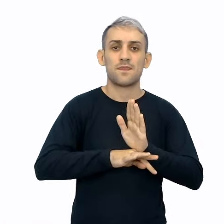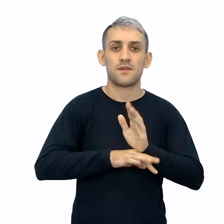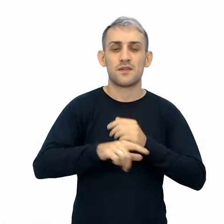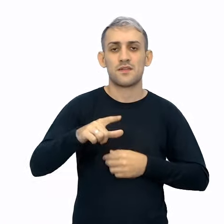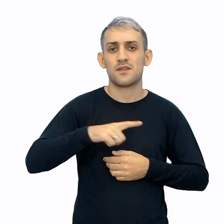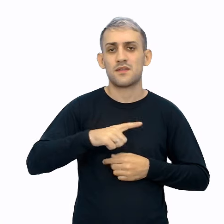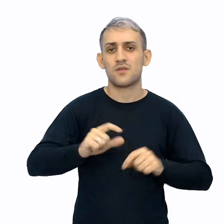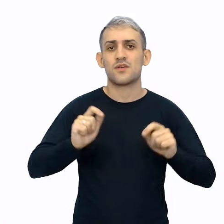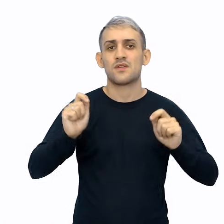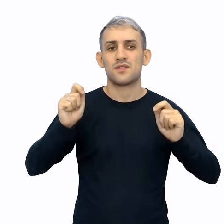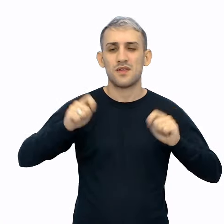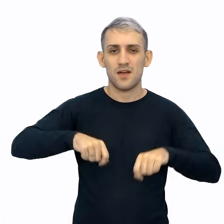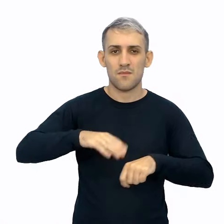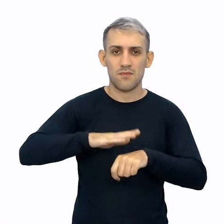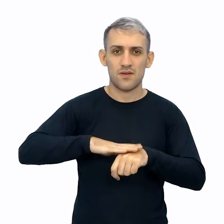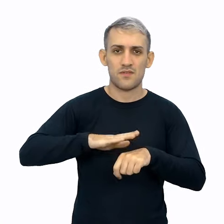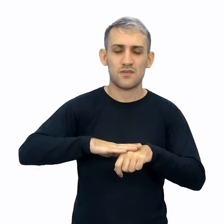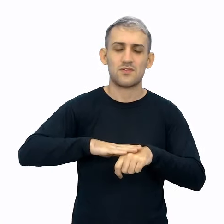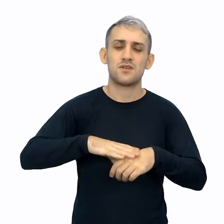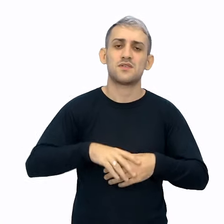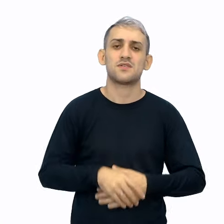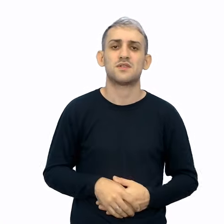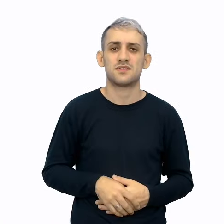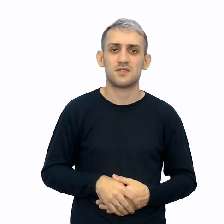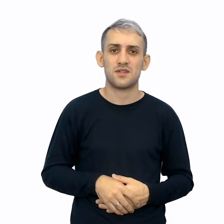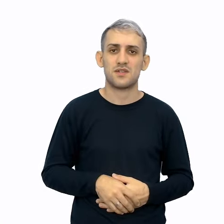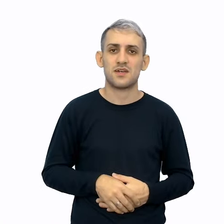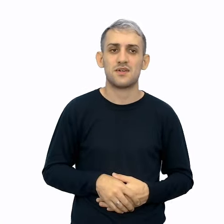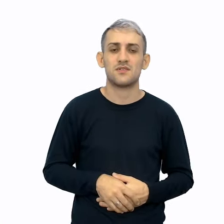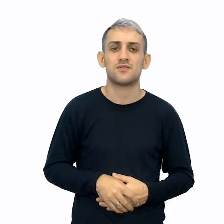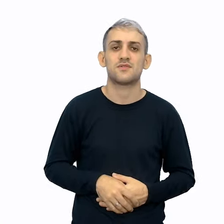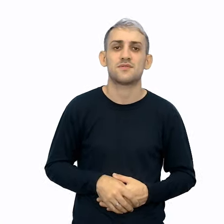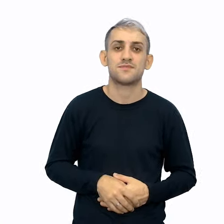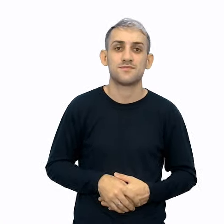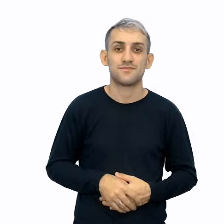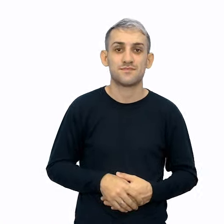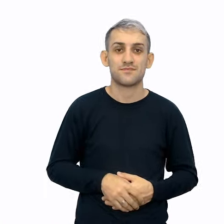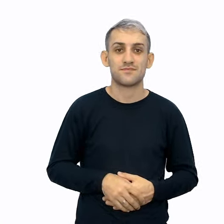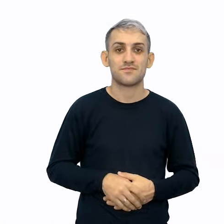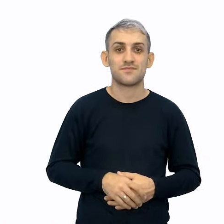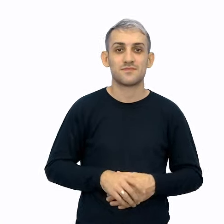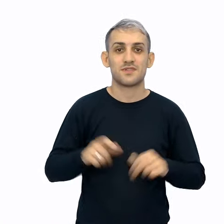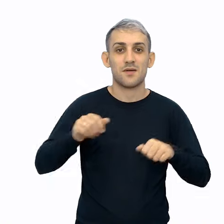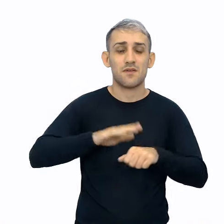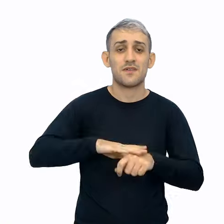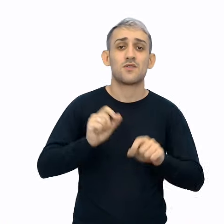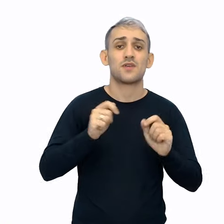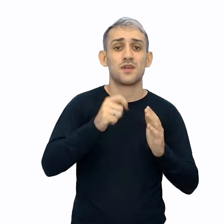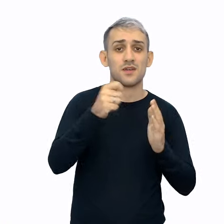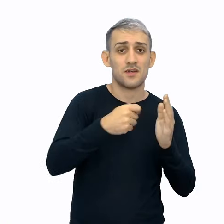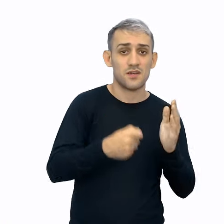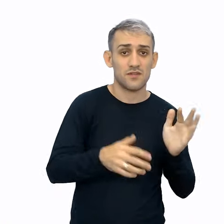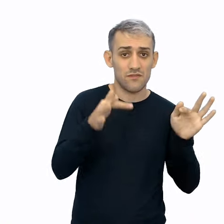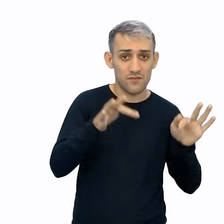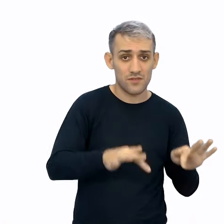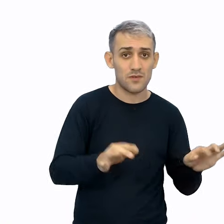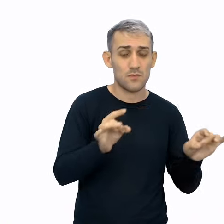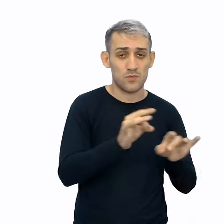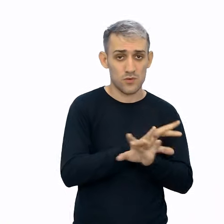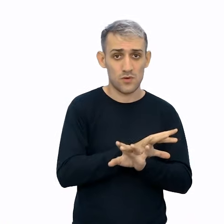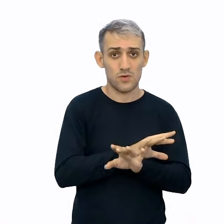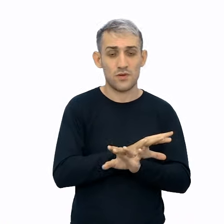o autor realiza quando segundo os autores que fazem os textos ele realiza quando termina a escrita de determinado gênero